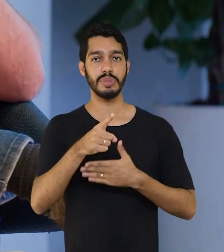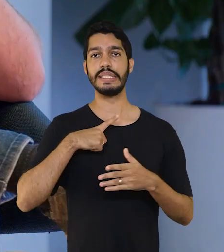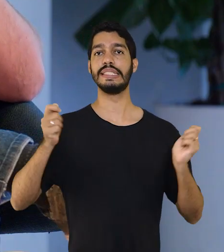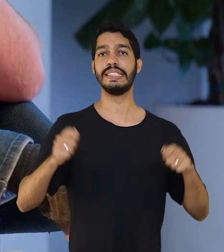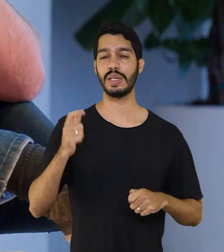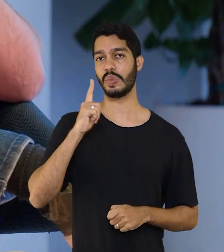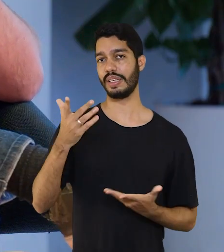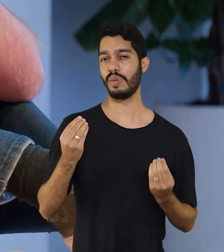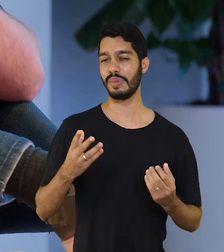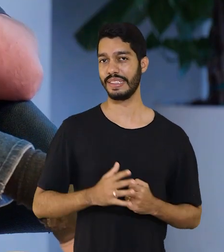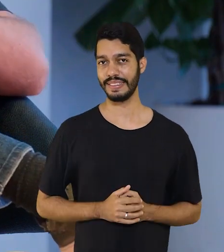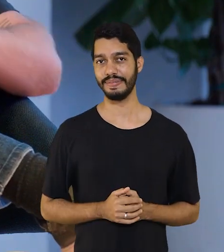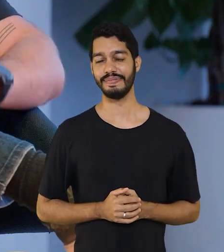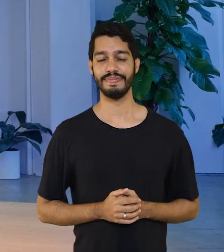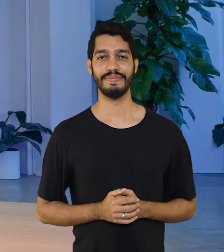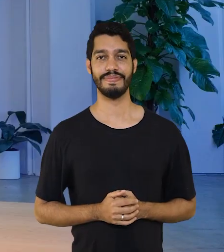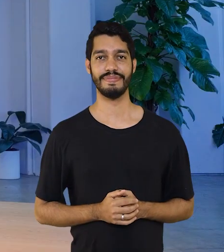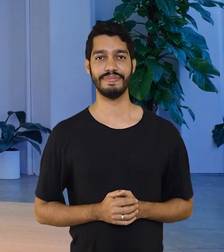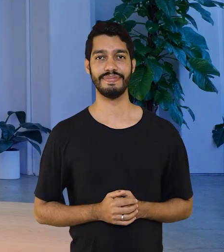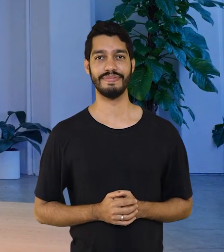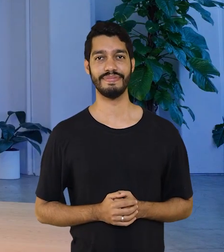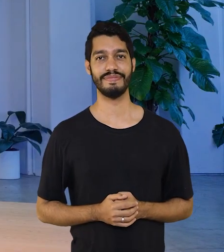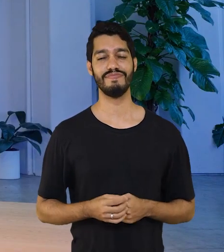papel autêntico você pode ter. Exatamente.